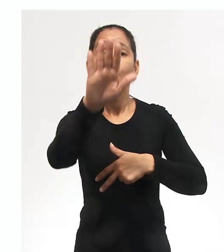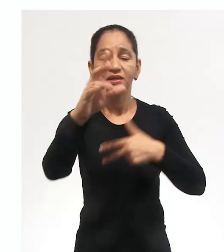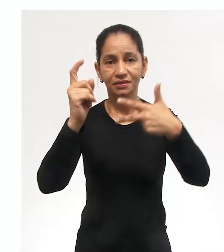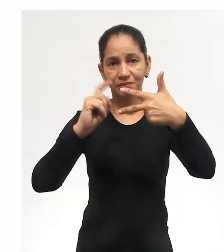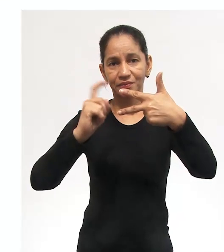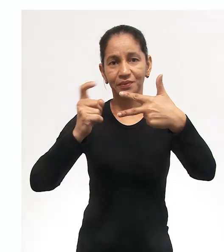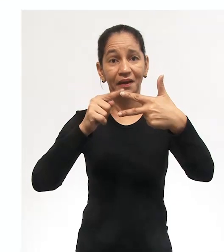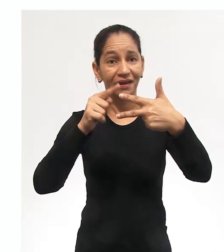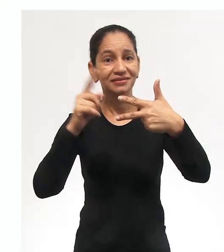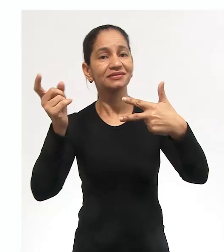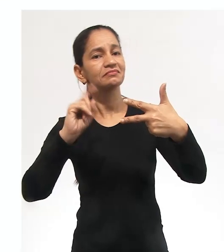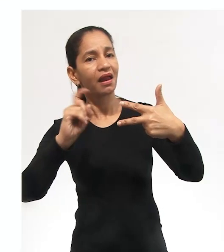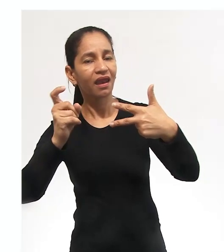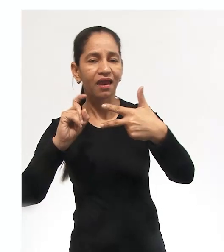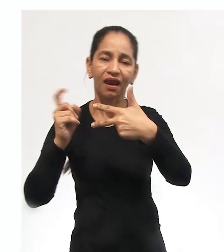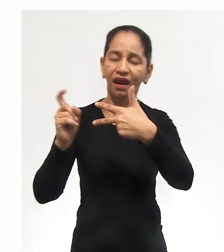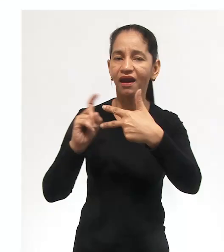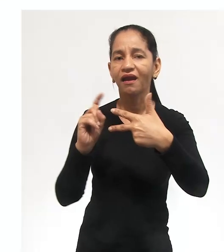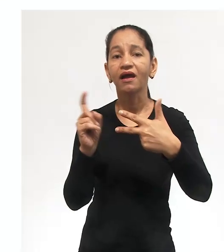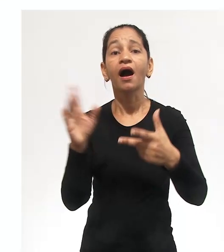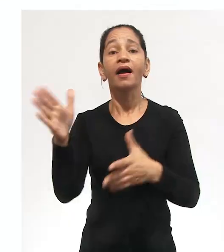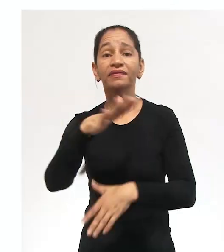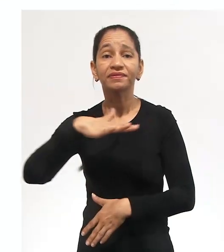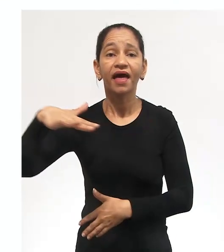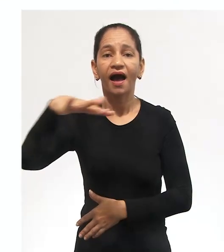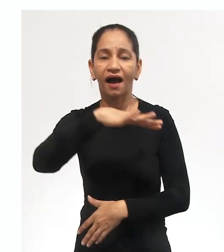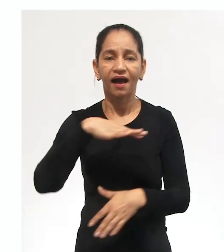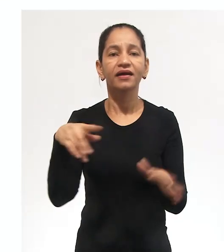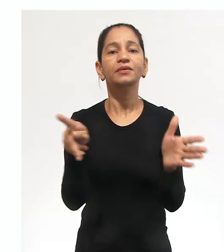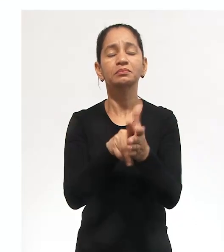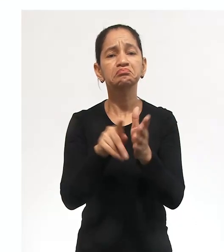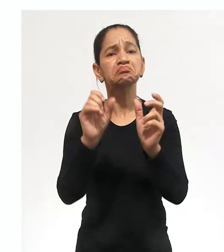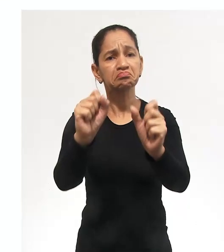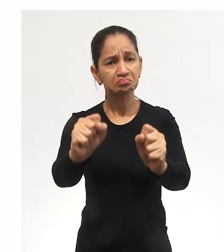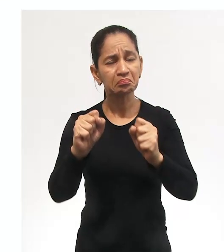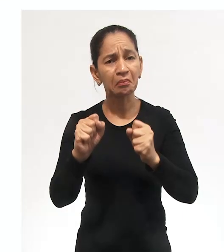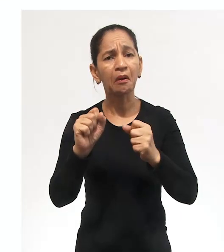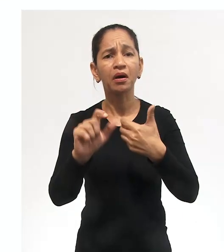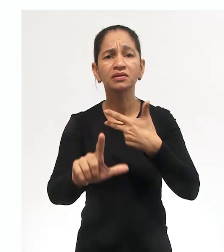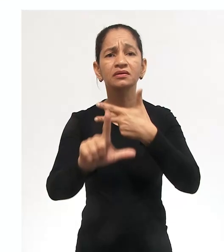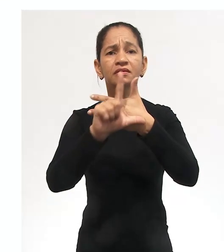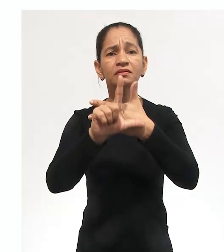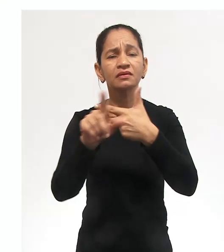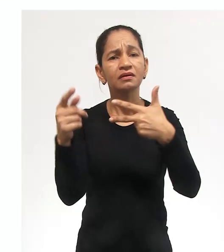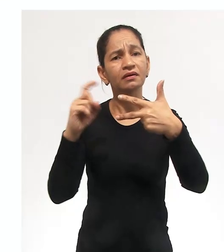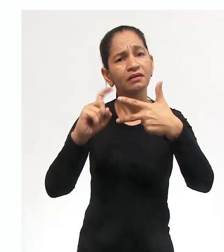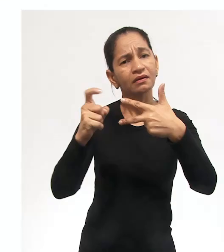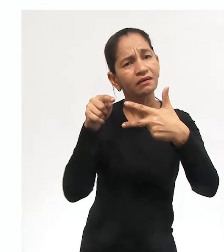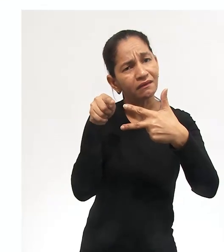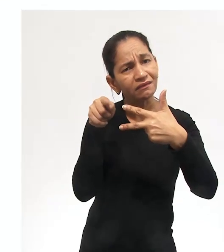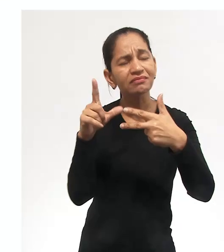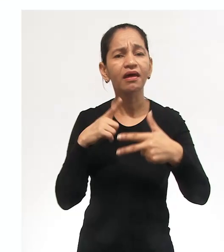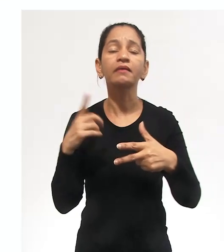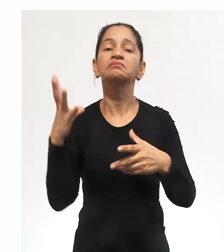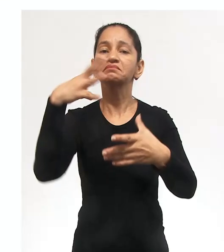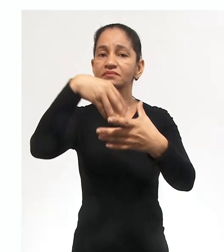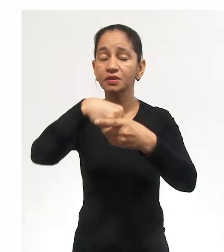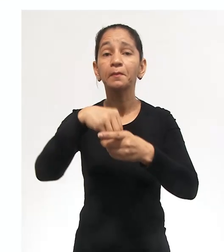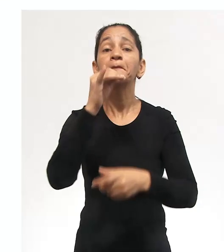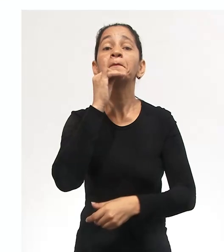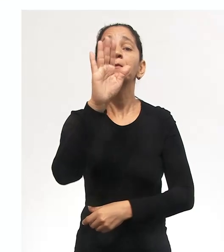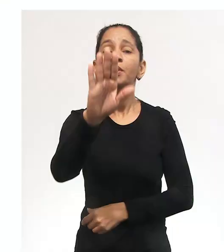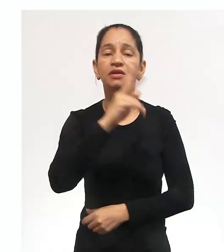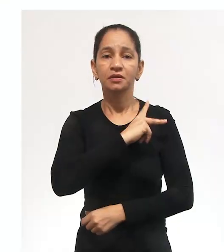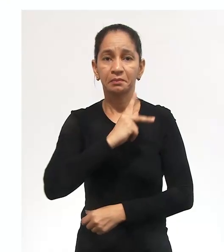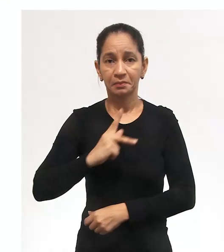funções atípicas na esfera legislativa. Ele pode legislar? Pode, né? Ó, por exemplo, ó, o presidente, né,